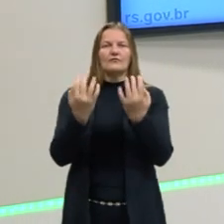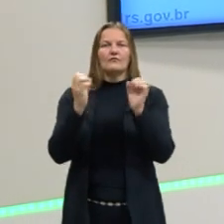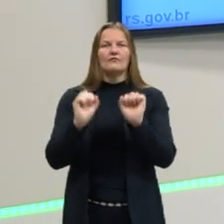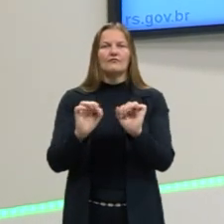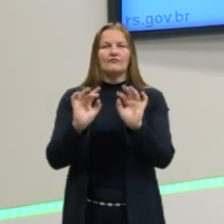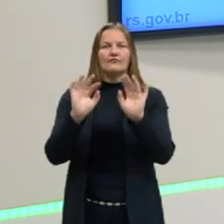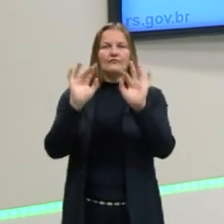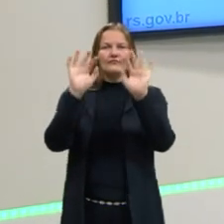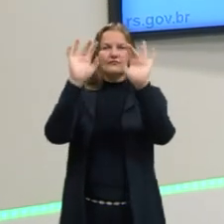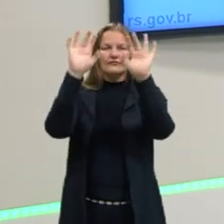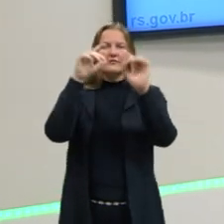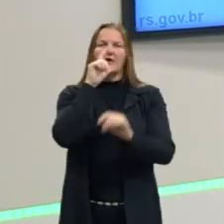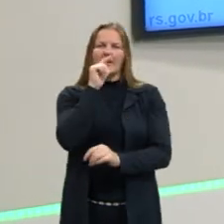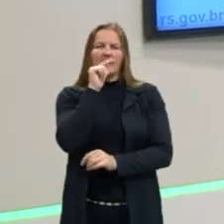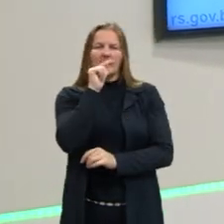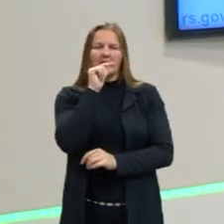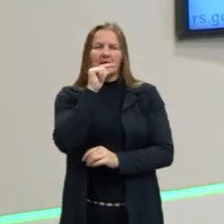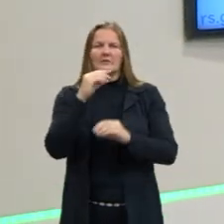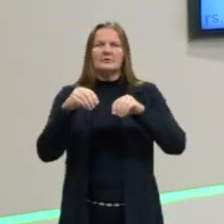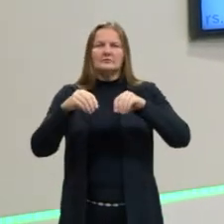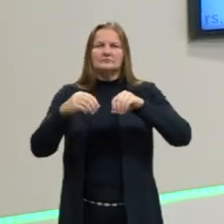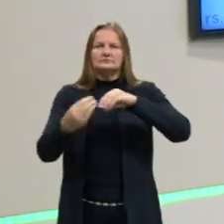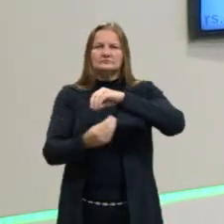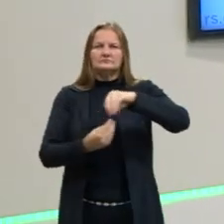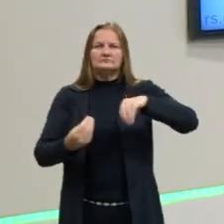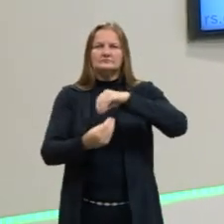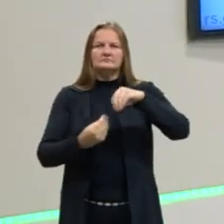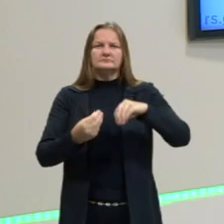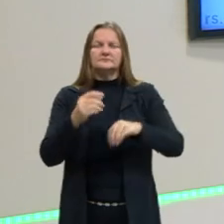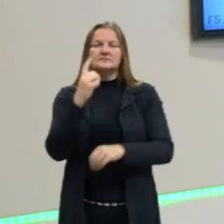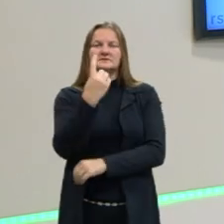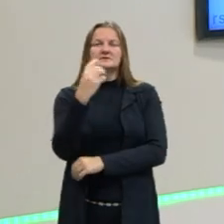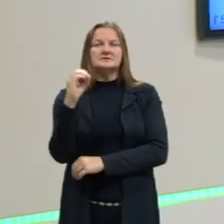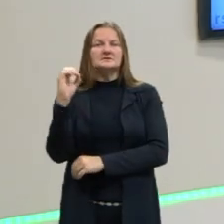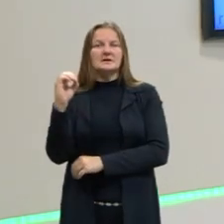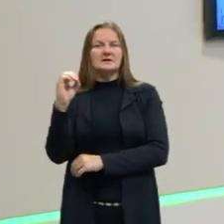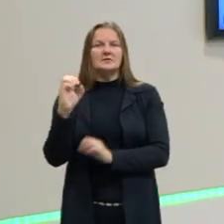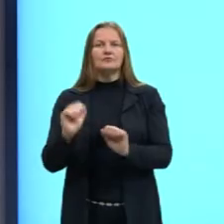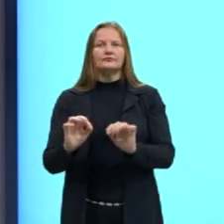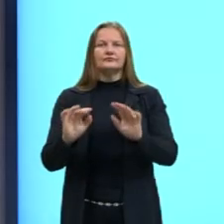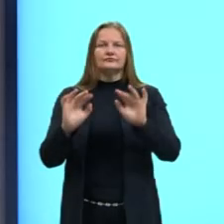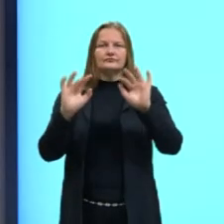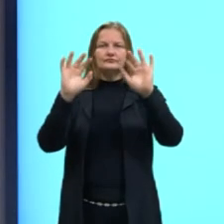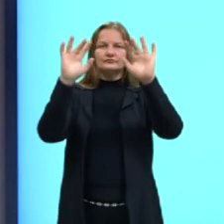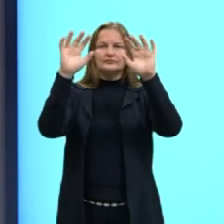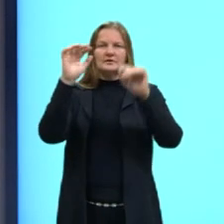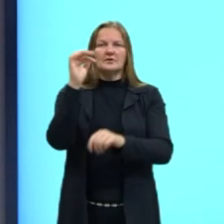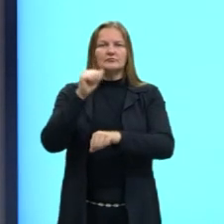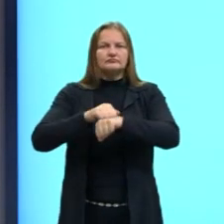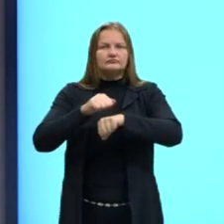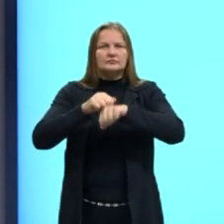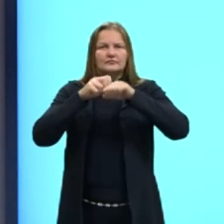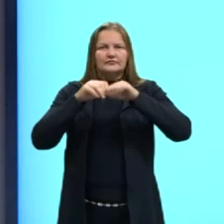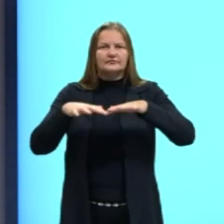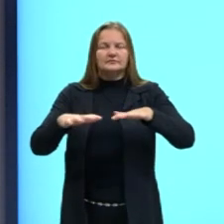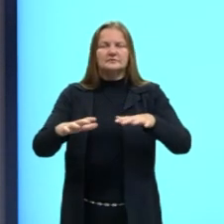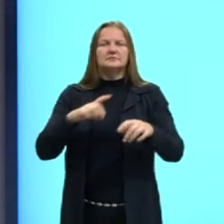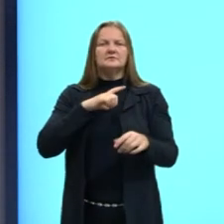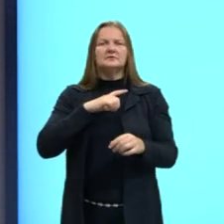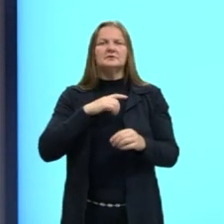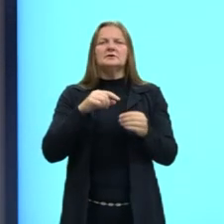composta a própria água que um composto covalente tem um ponto de fusão 100 graus né quando eu falo de pontos de fusão alto aqui para o metal